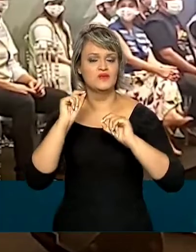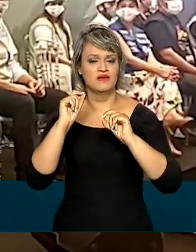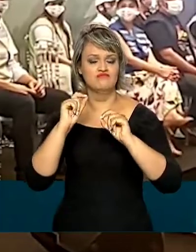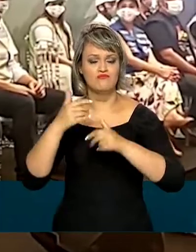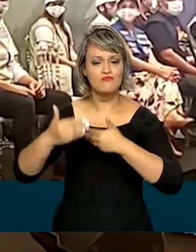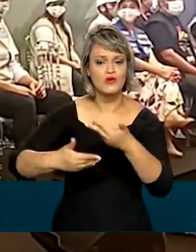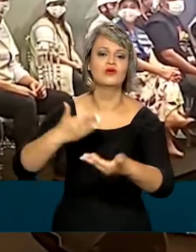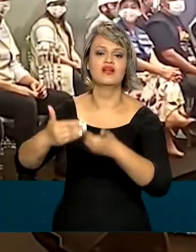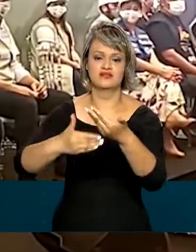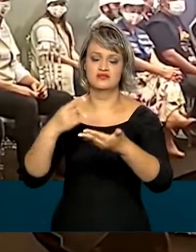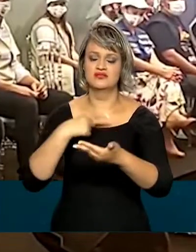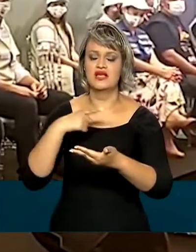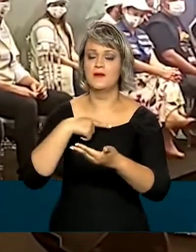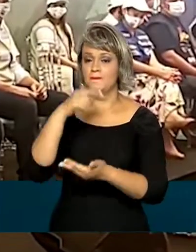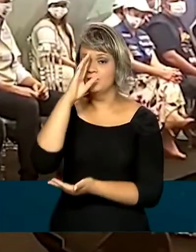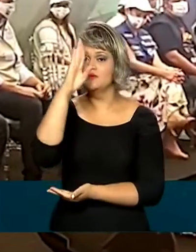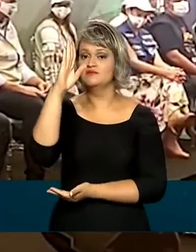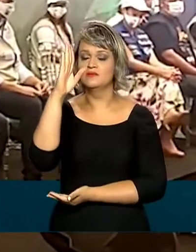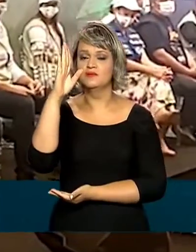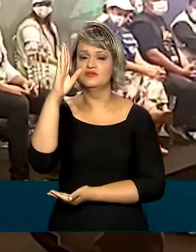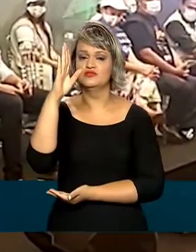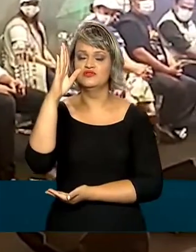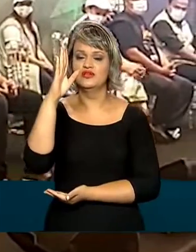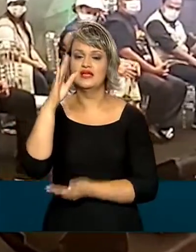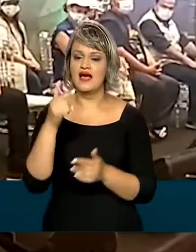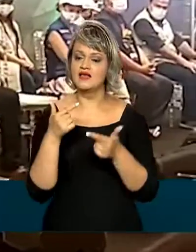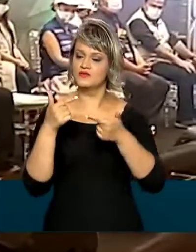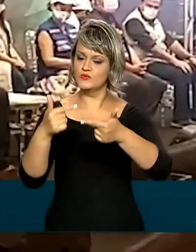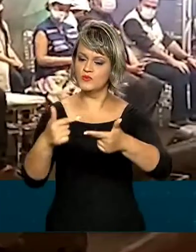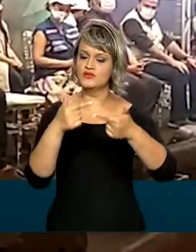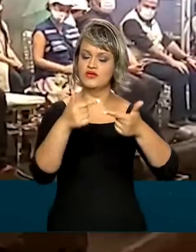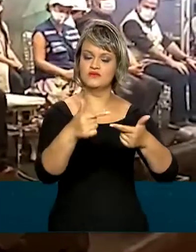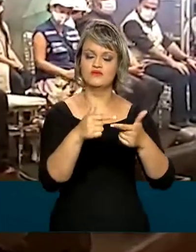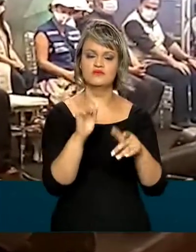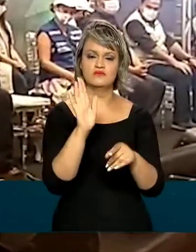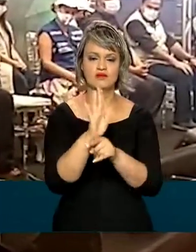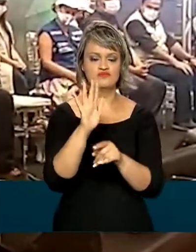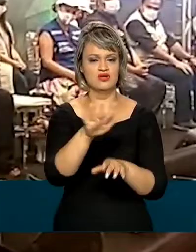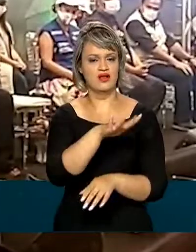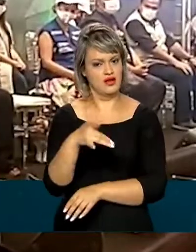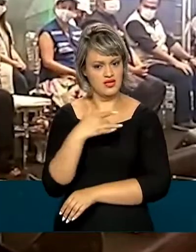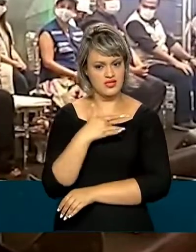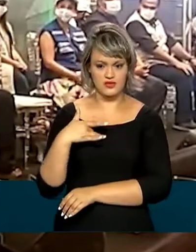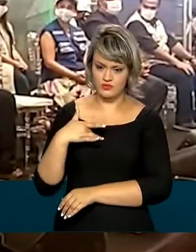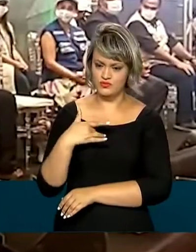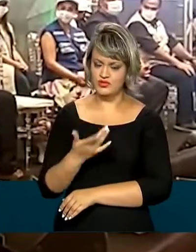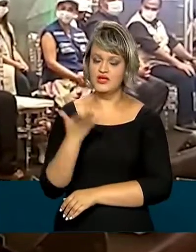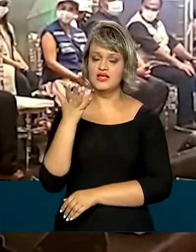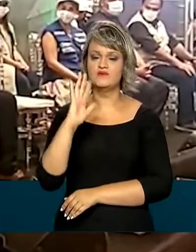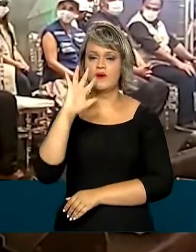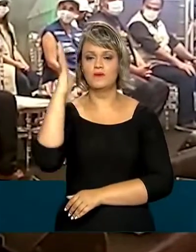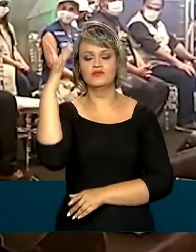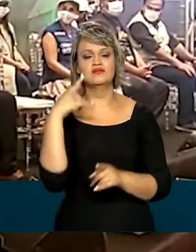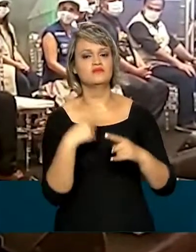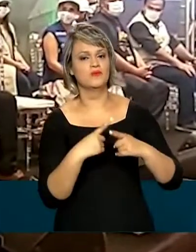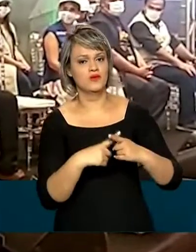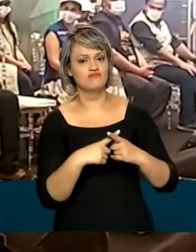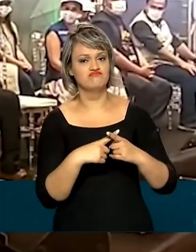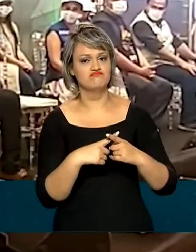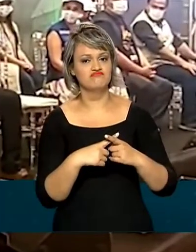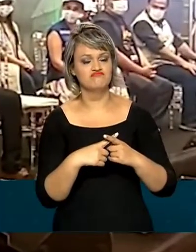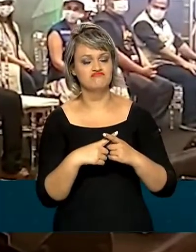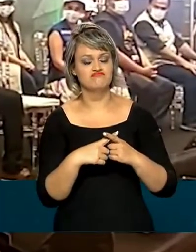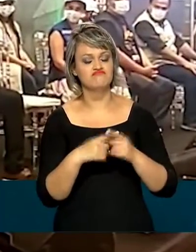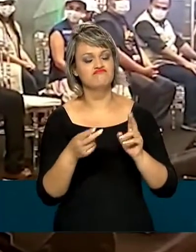avançado, sobretudo em relação às ações de saúde. E isso se deve ao